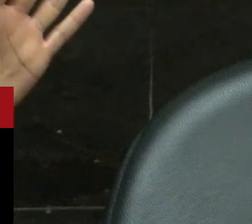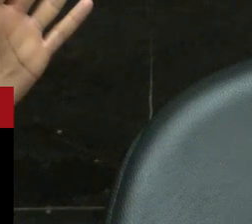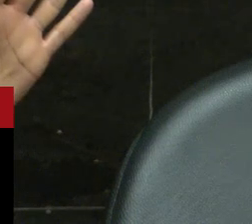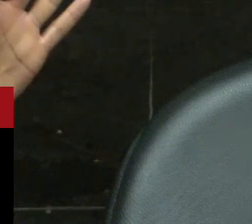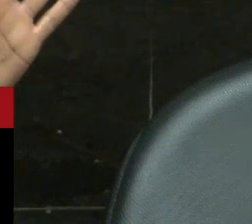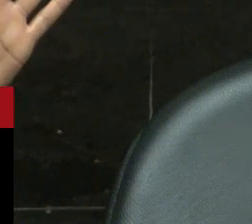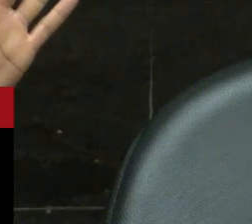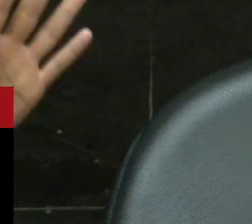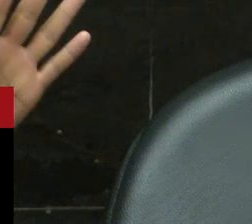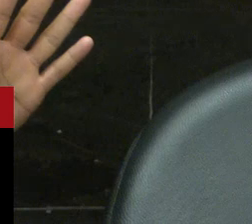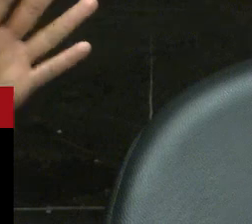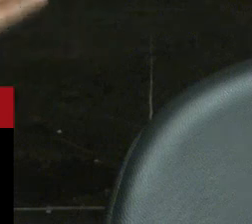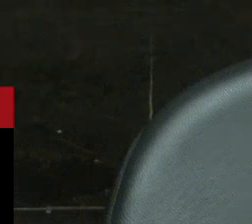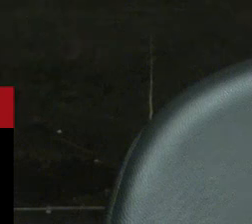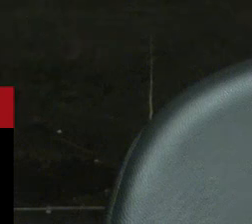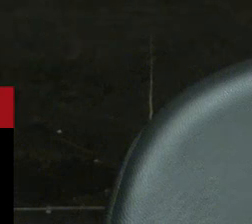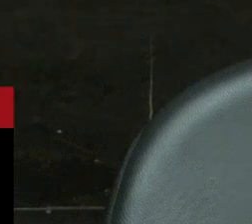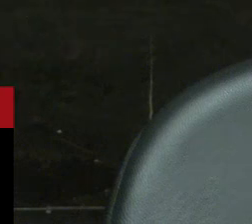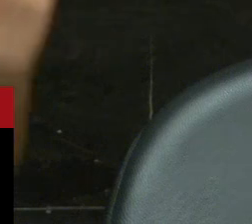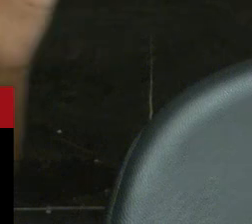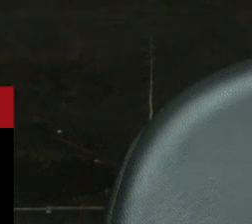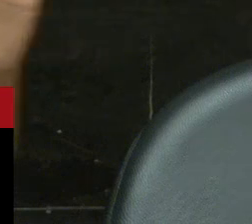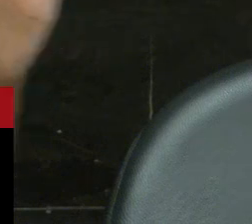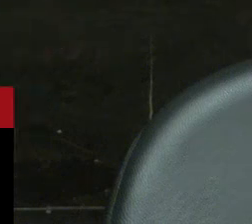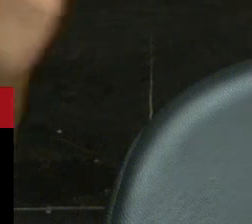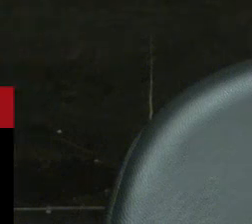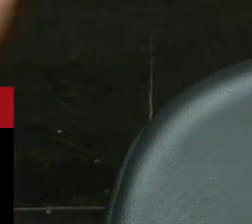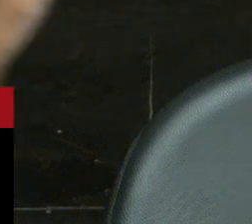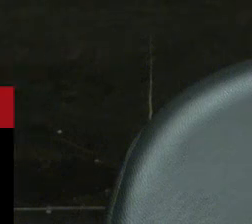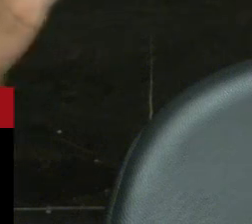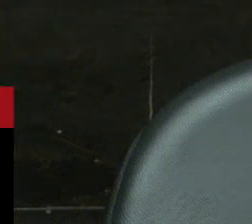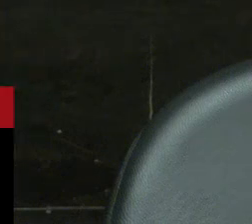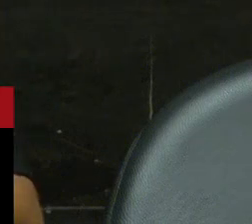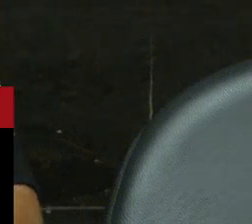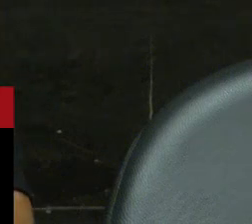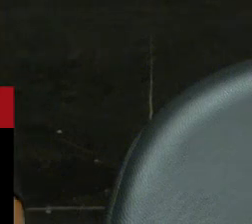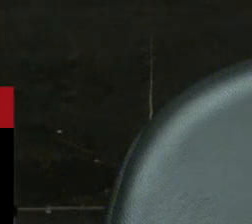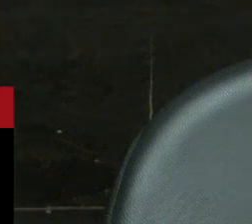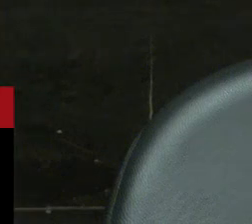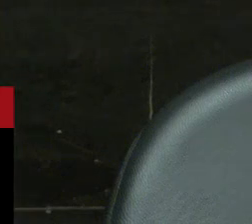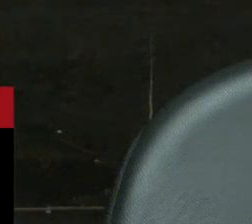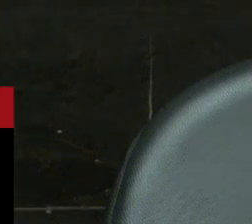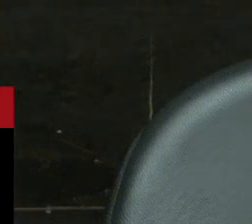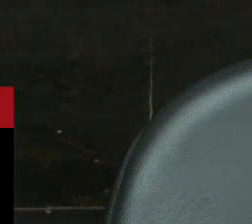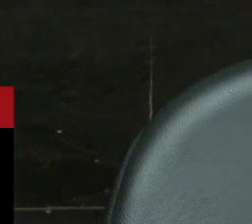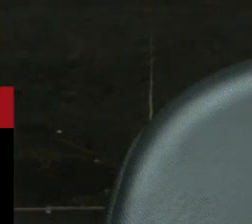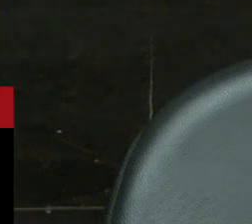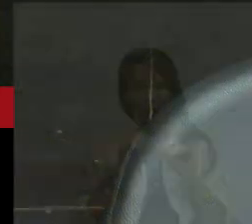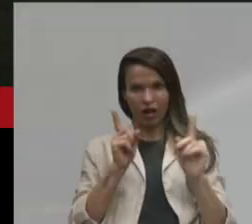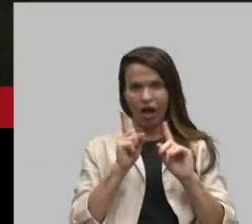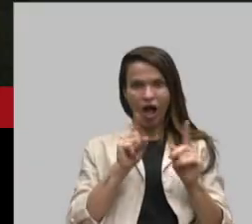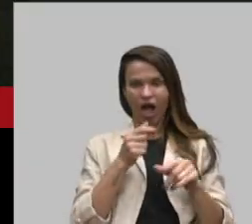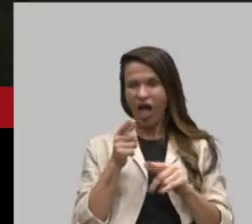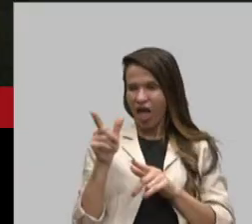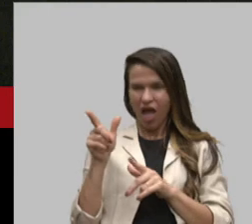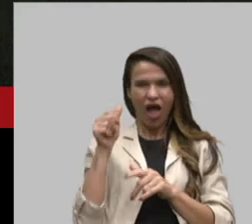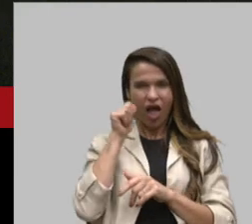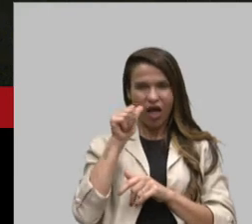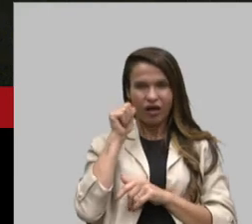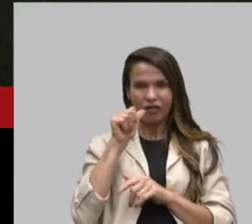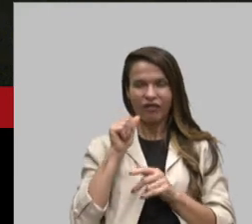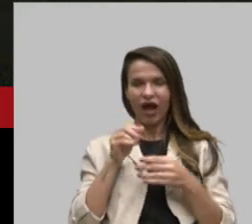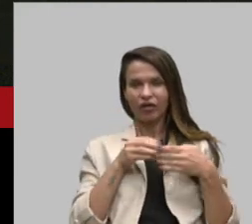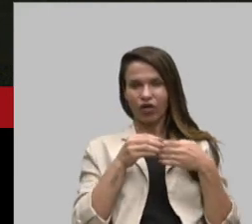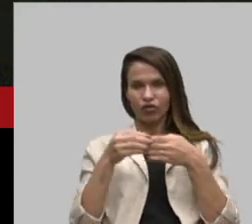discussão então não vocês não precisa me falar nada agora não que é elas que vão conduzir a votação hein